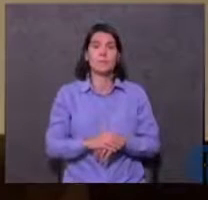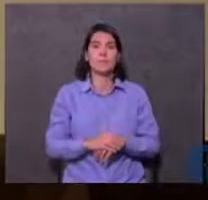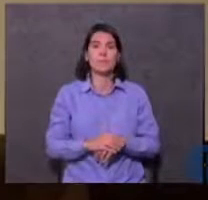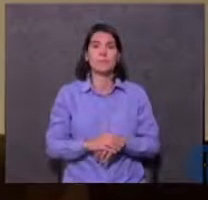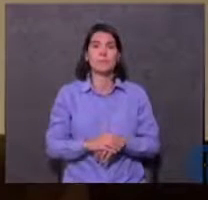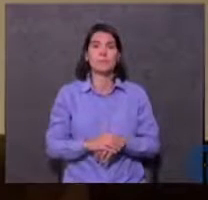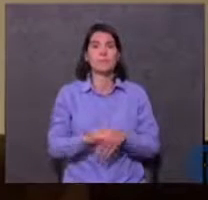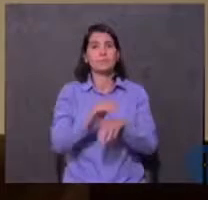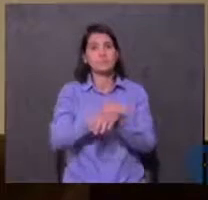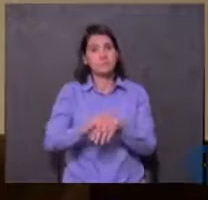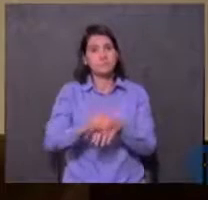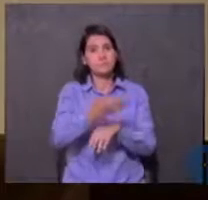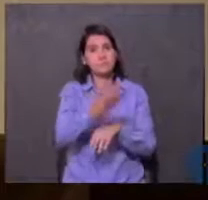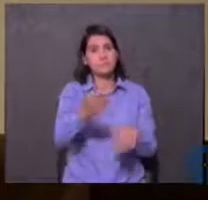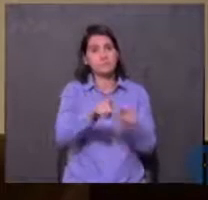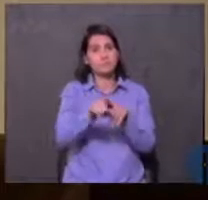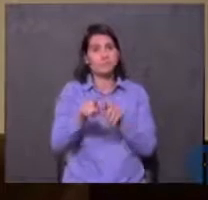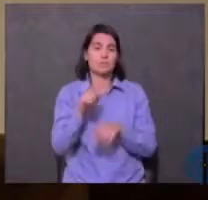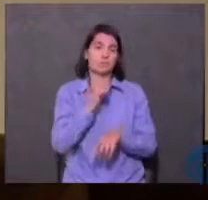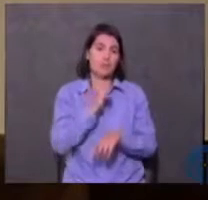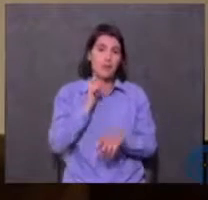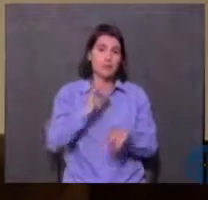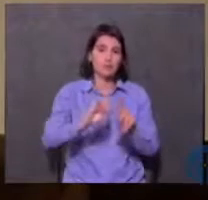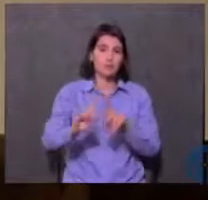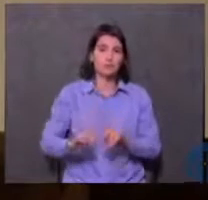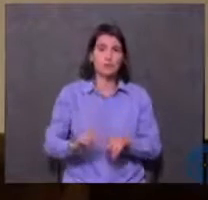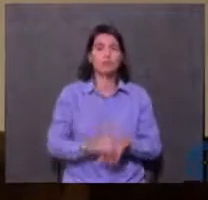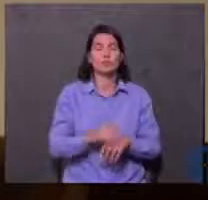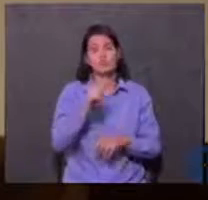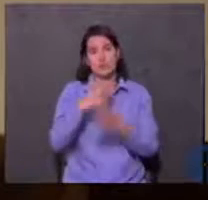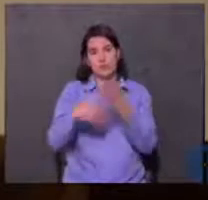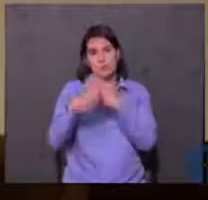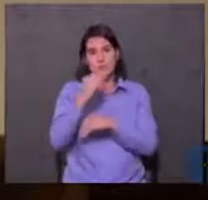meus queridos irmáns sacerdotes, diáconos,